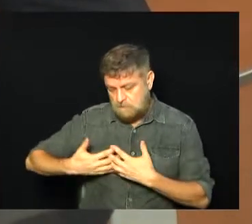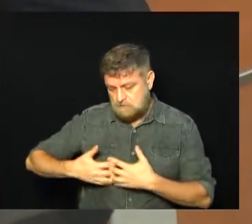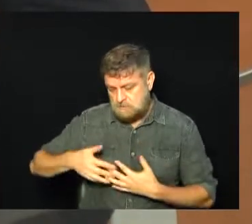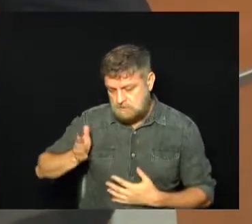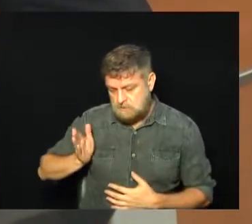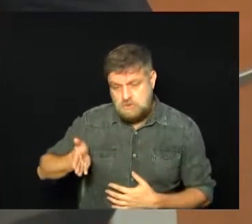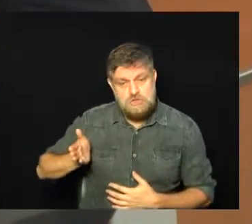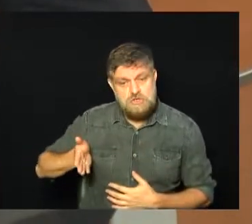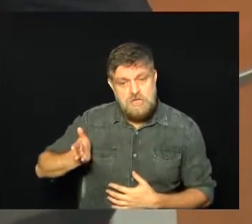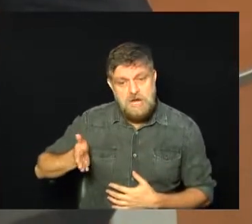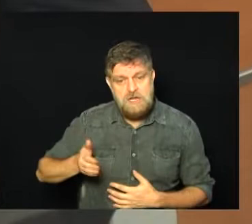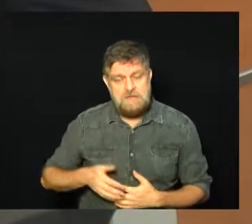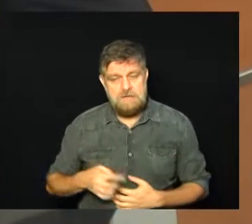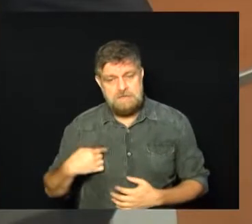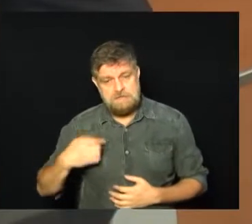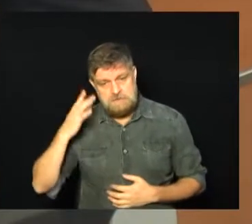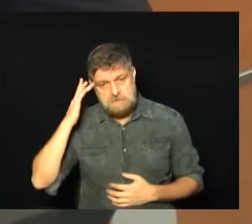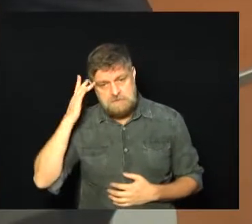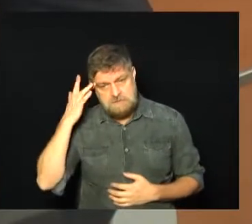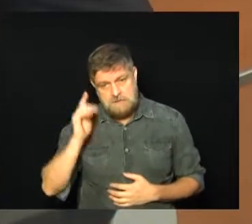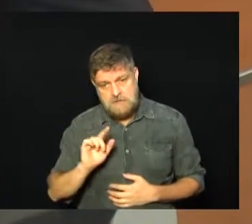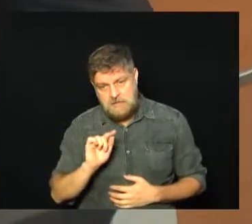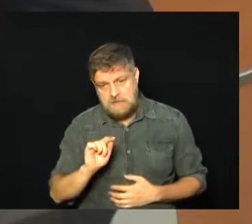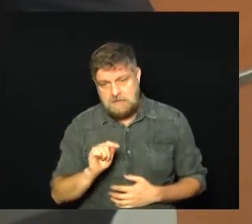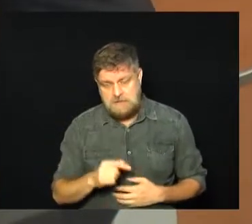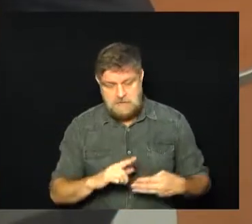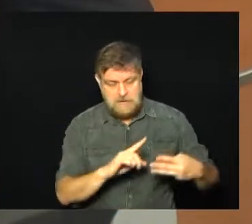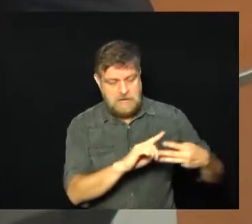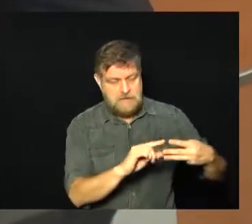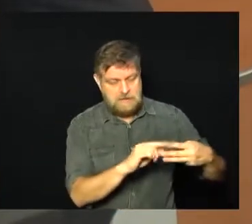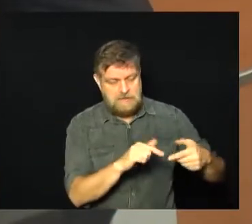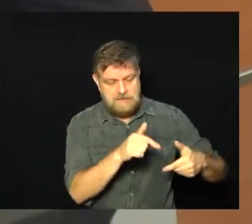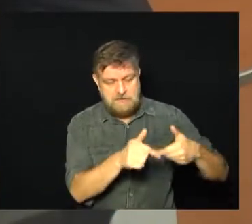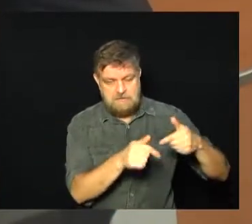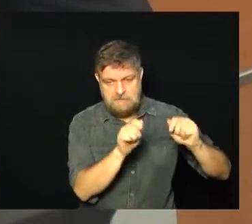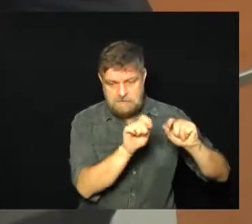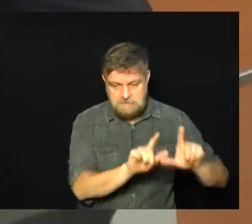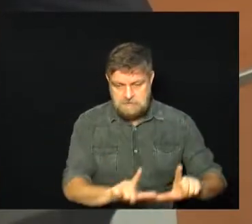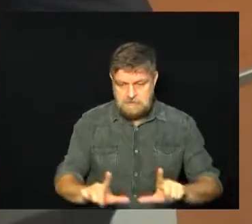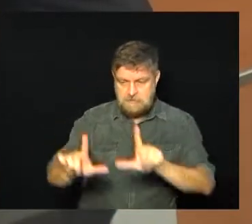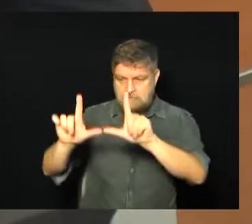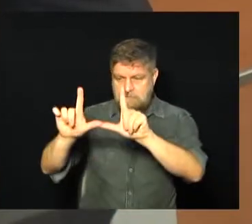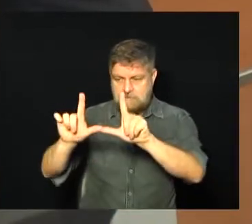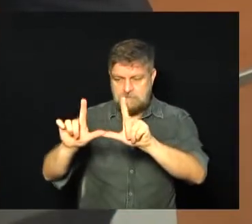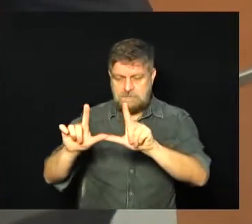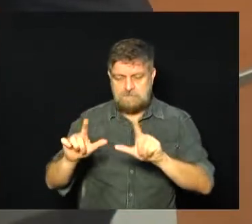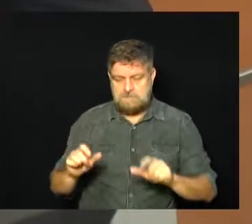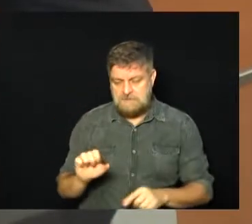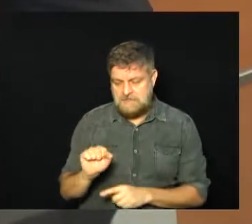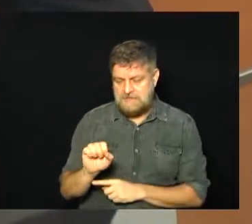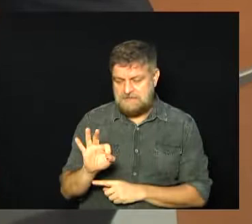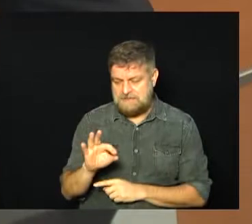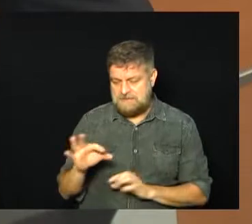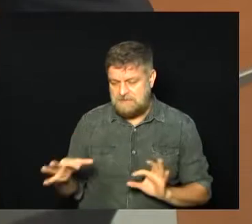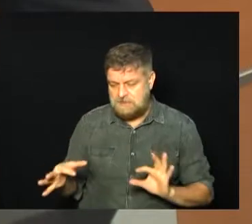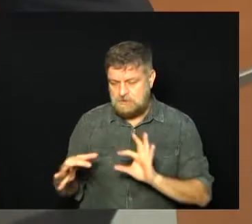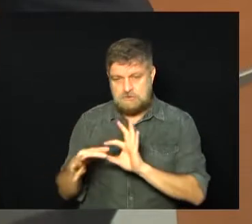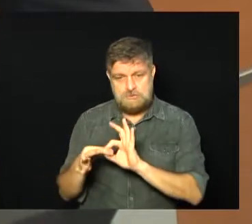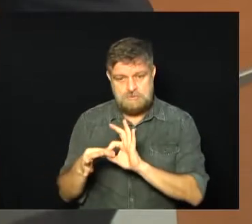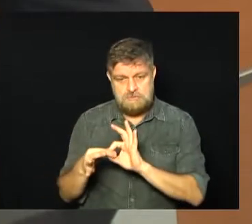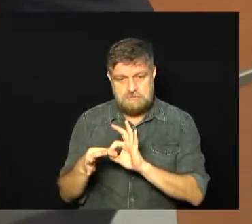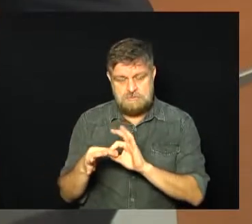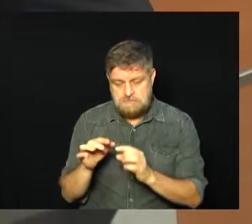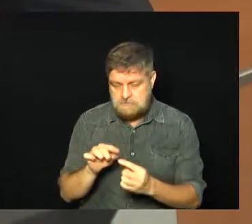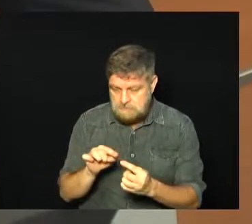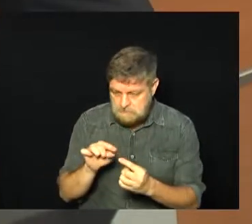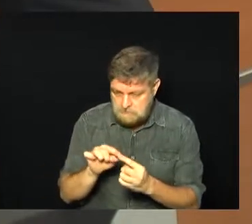Eu acho que o trabalho da INDEC, com a apresentação, com a CETEC aí junto, eu acho que só vai